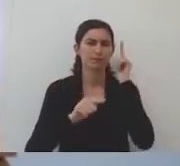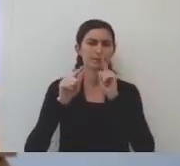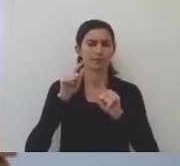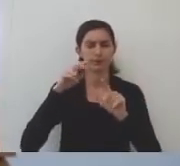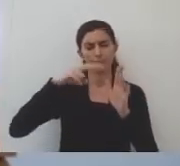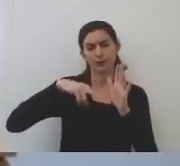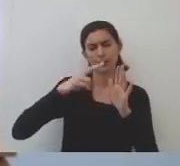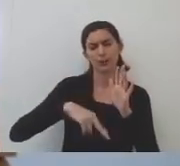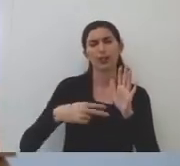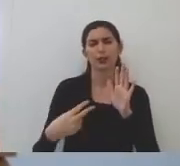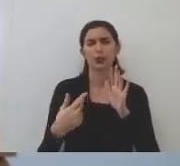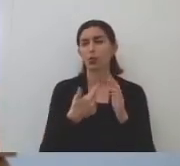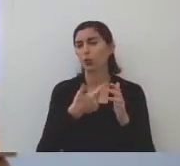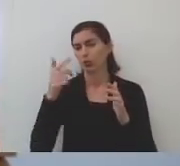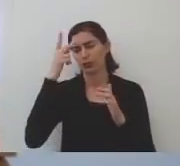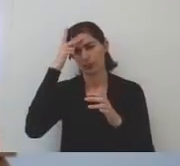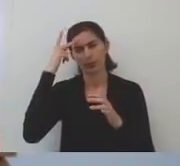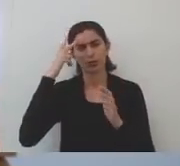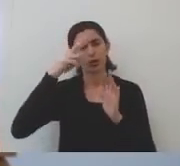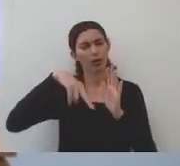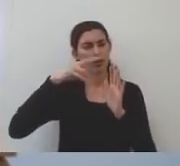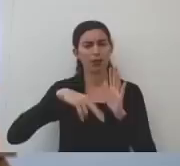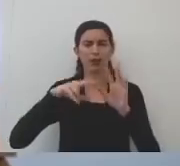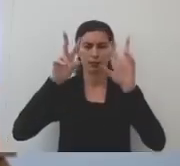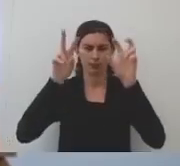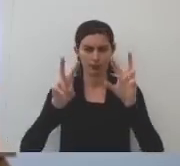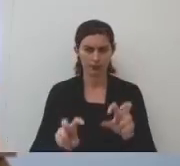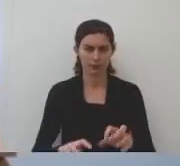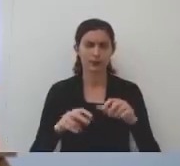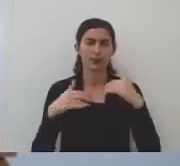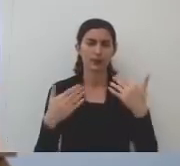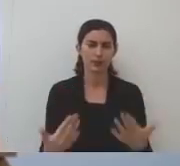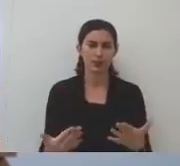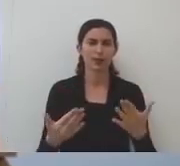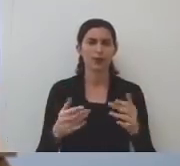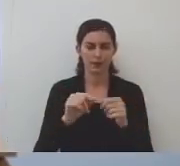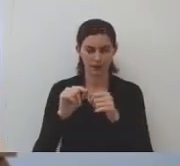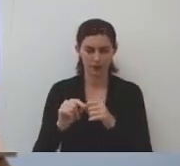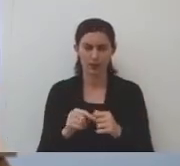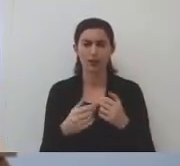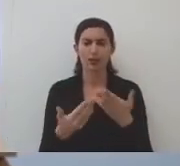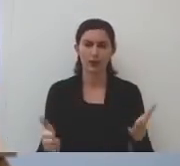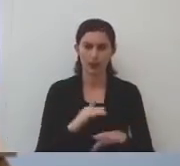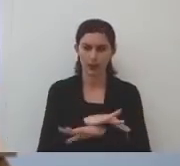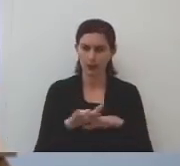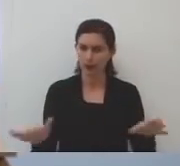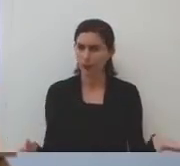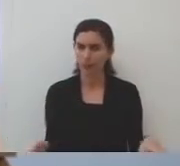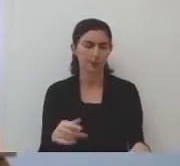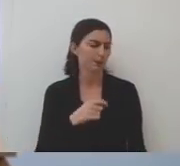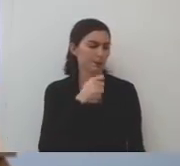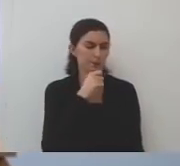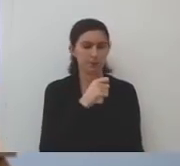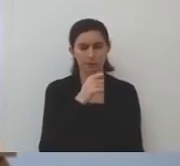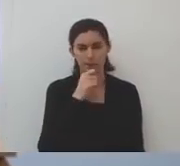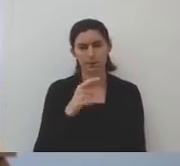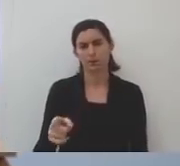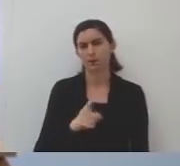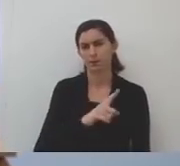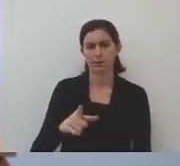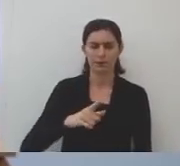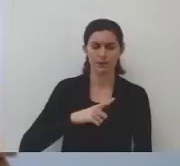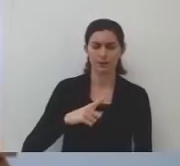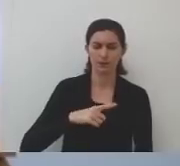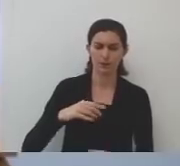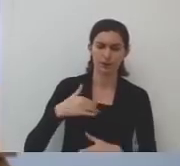alto ou colocando outra pessoa para ler aquele conteúdo. Né? Então, fez isso? Acabou? Ainda não. A gente tem